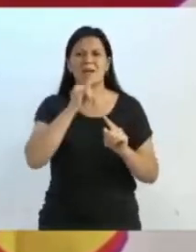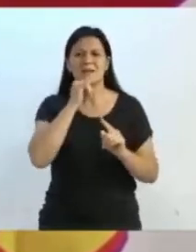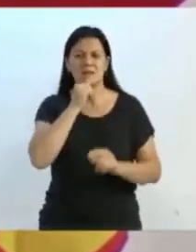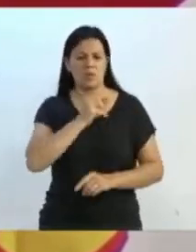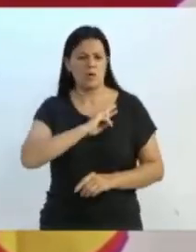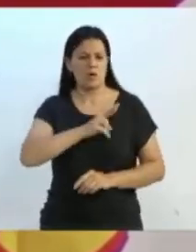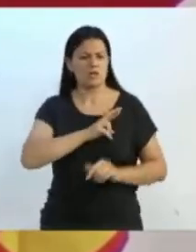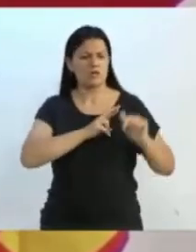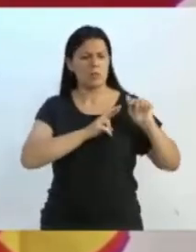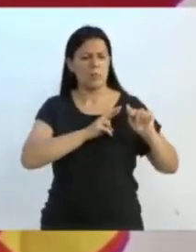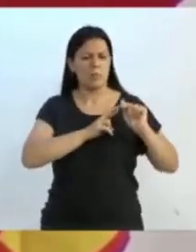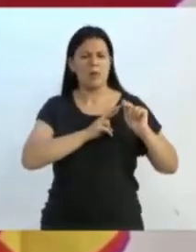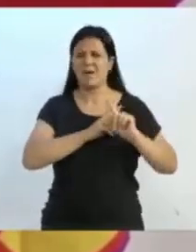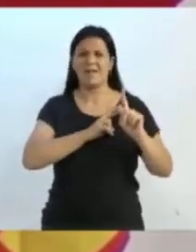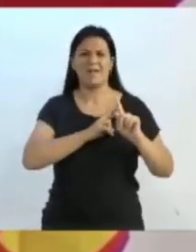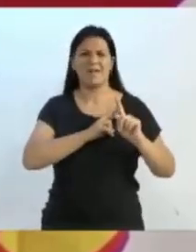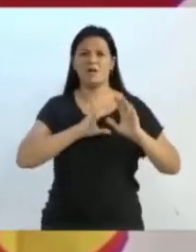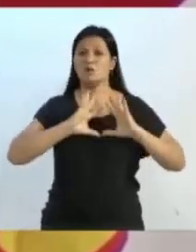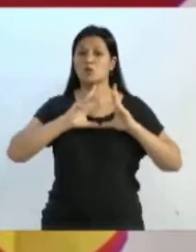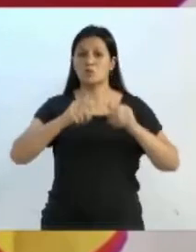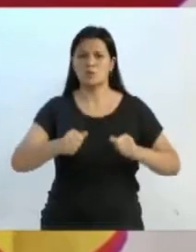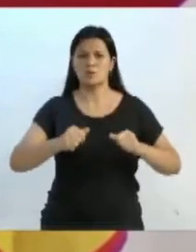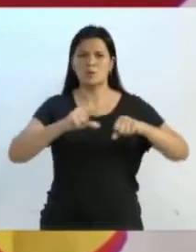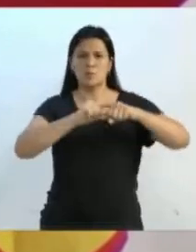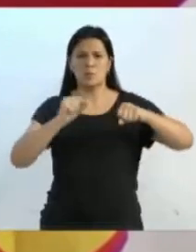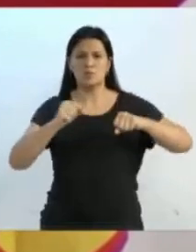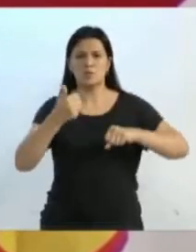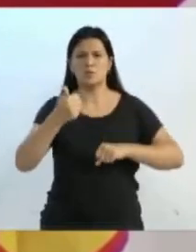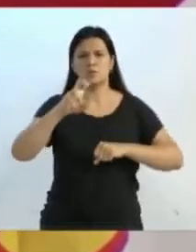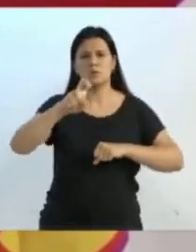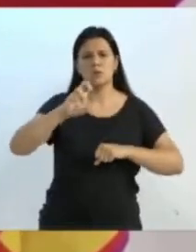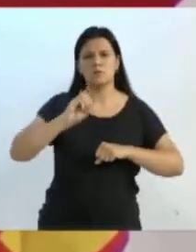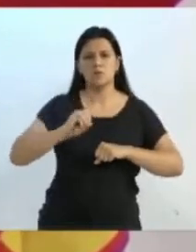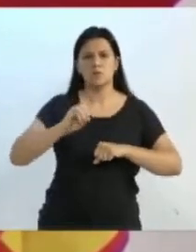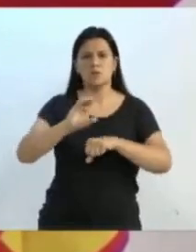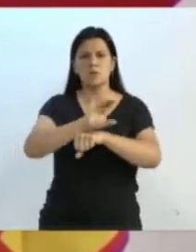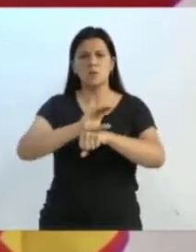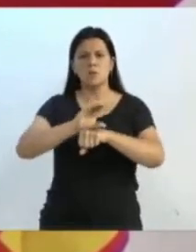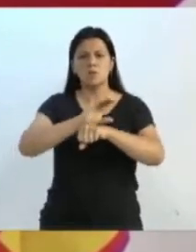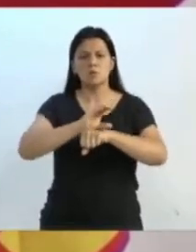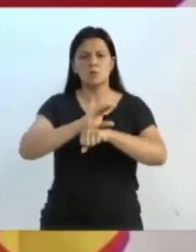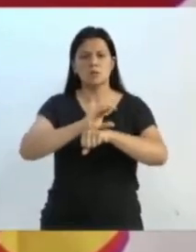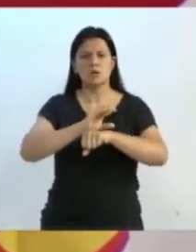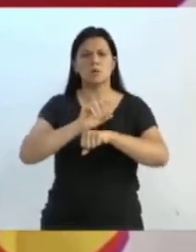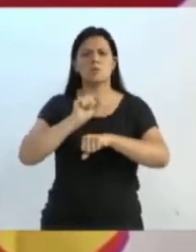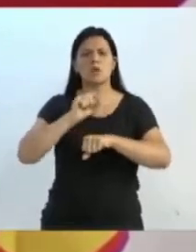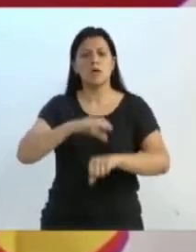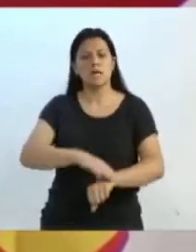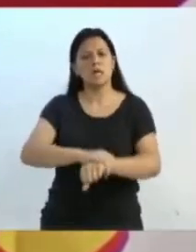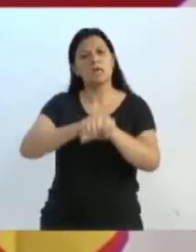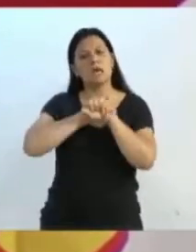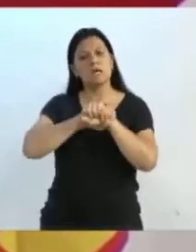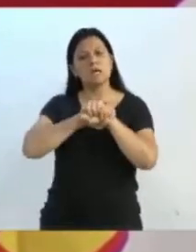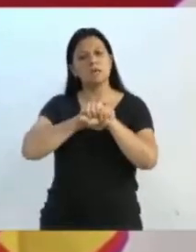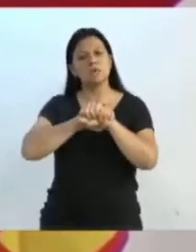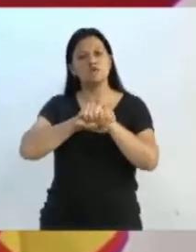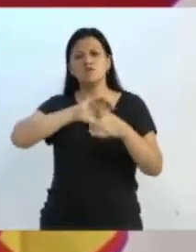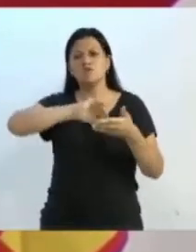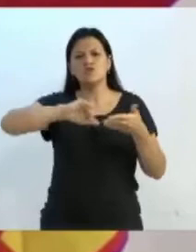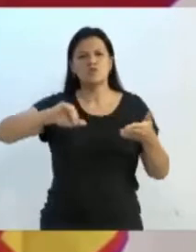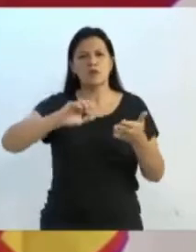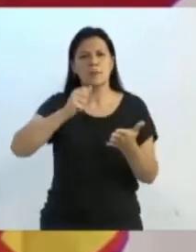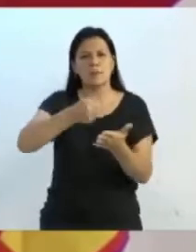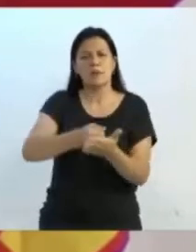religiões. O artigo 150 da Constituição da República garante isenção de impostos